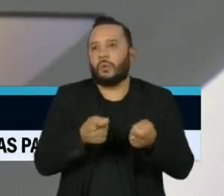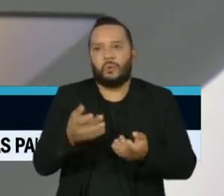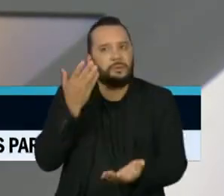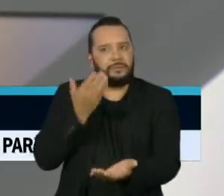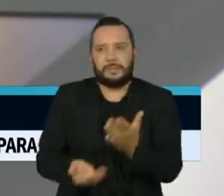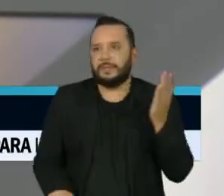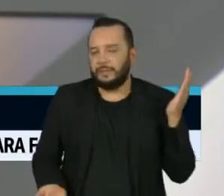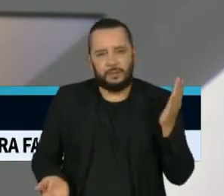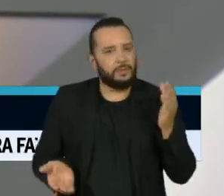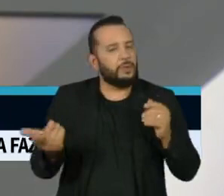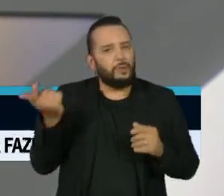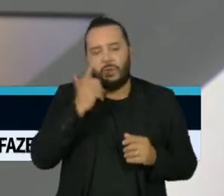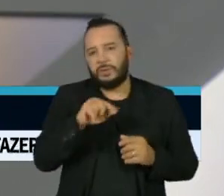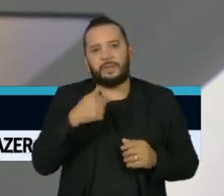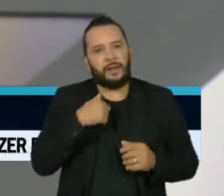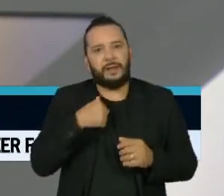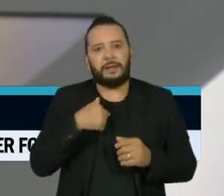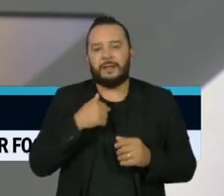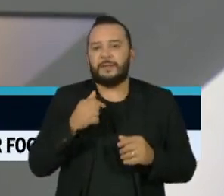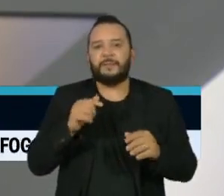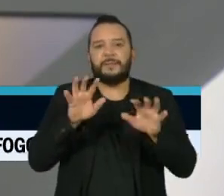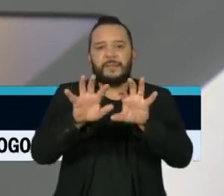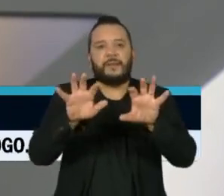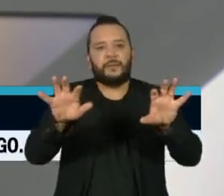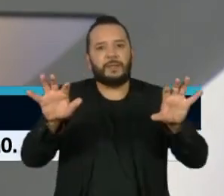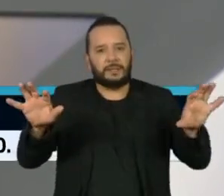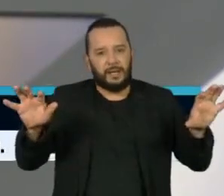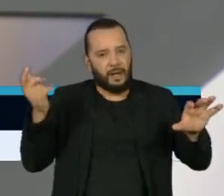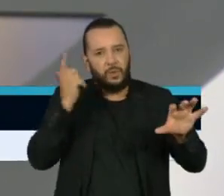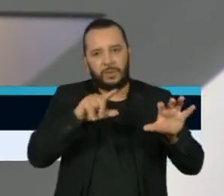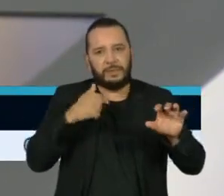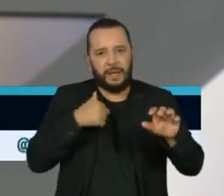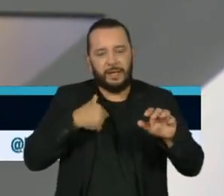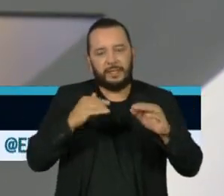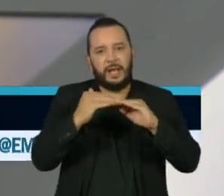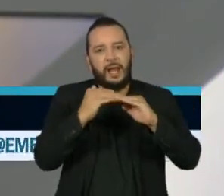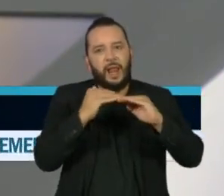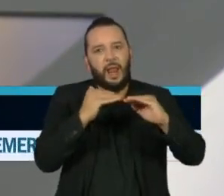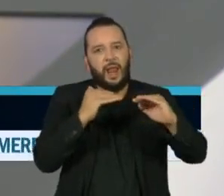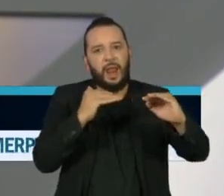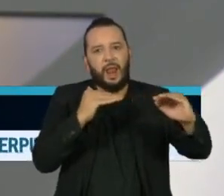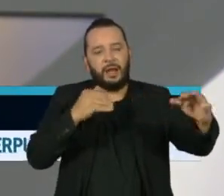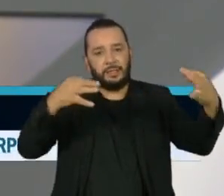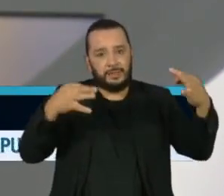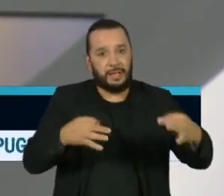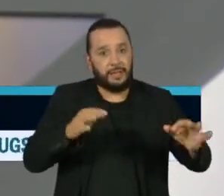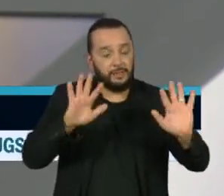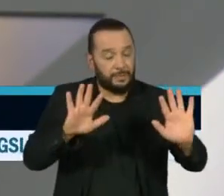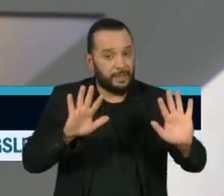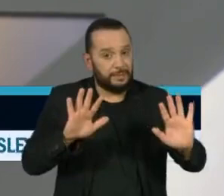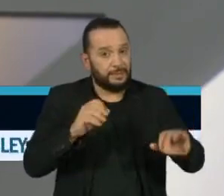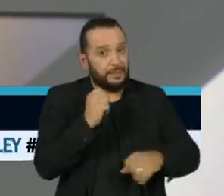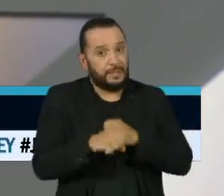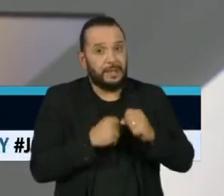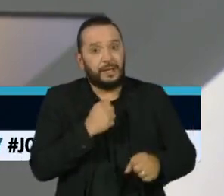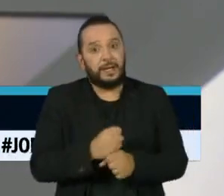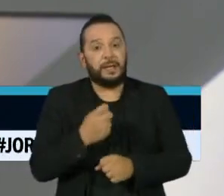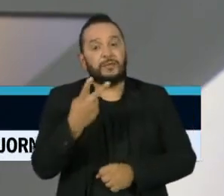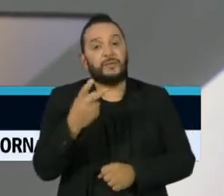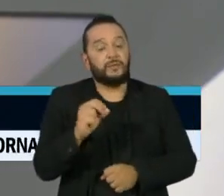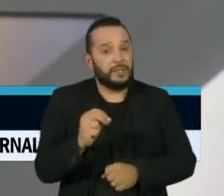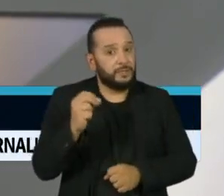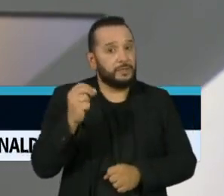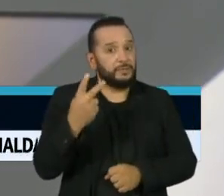tem de influenciar as expectativas para que elas fiquem na meta. E se for olhar para 2023, né, a